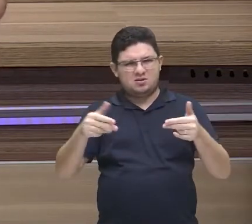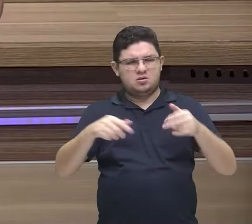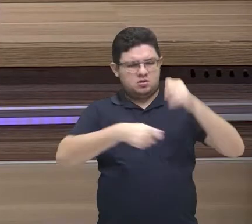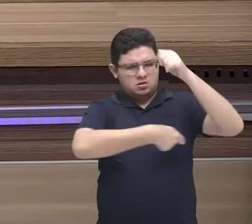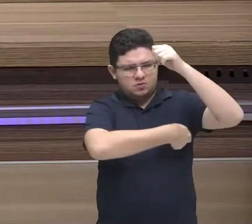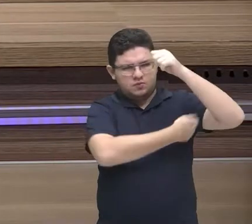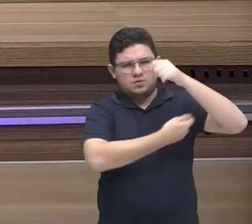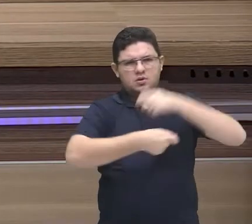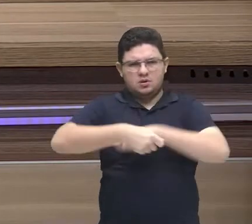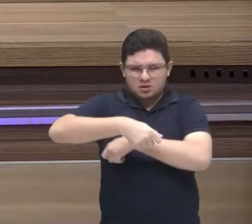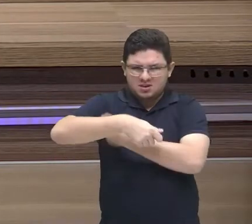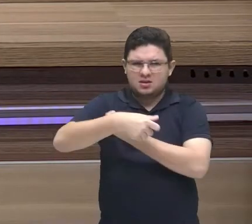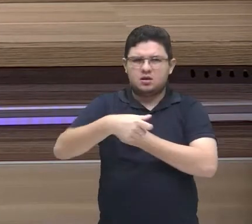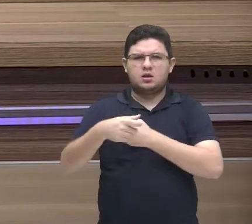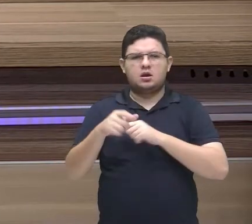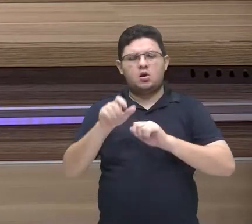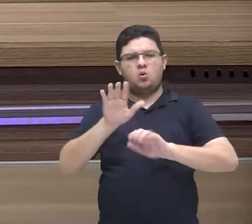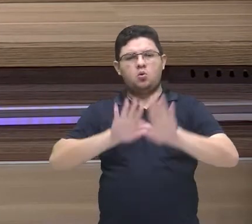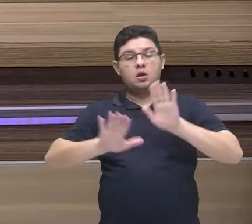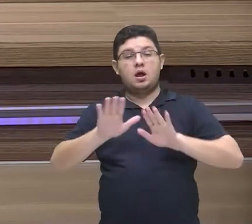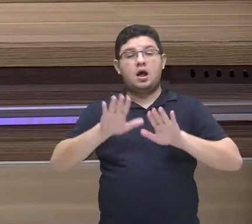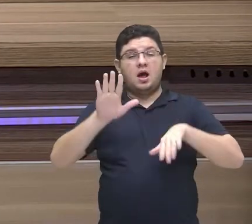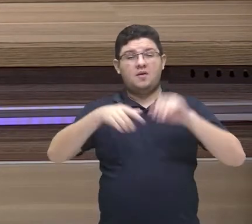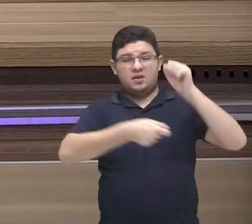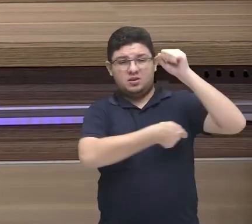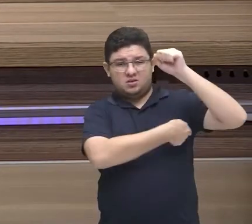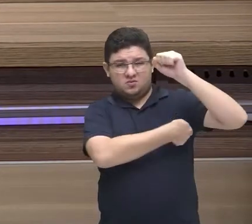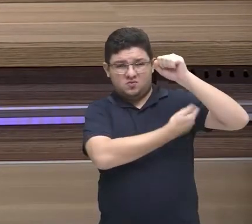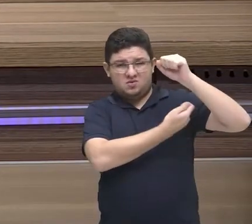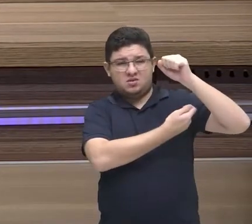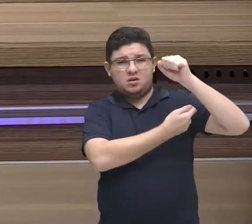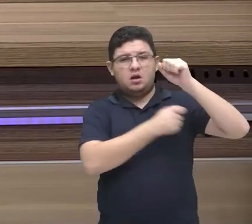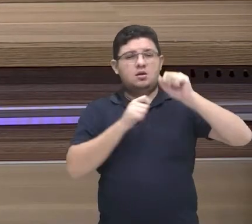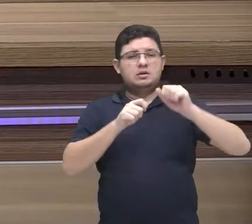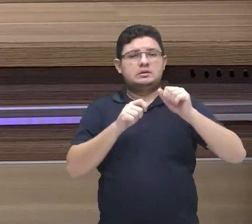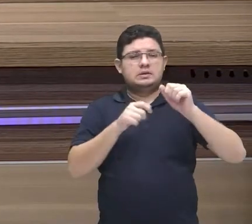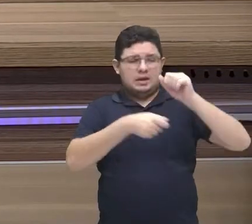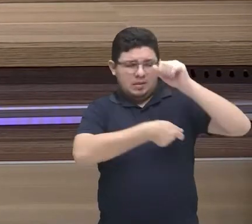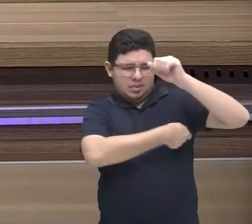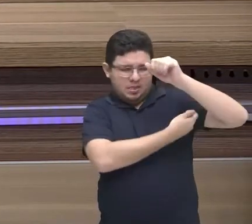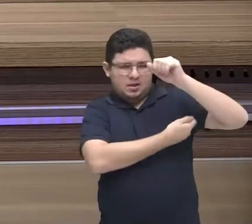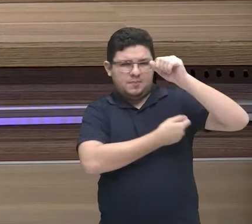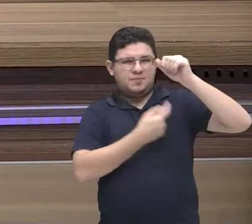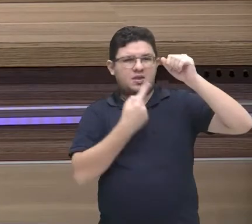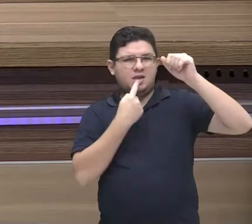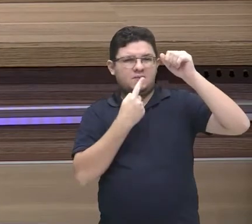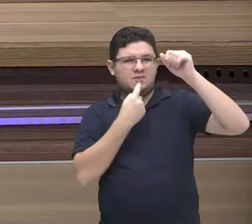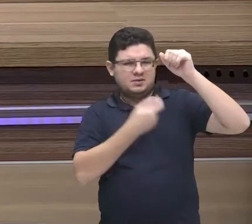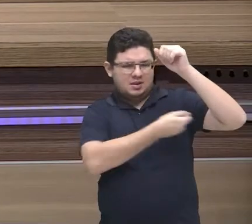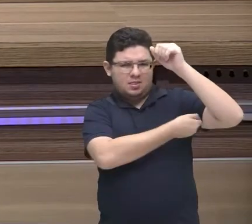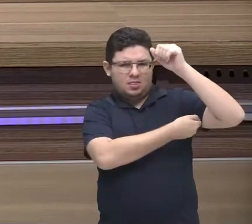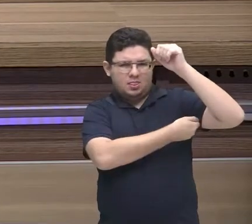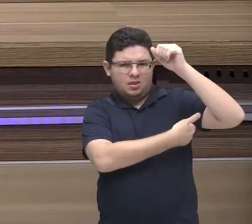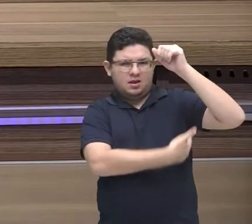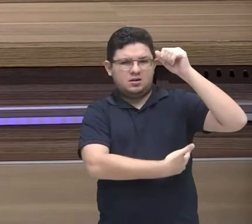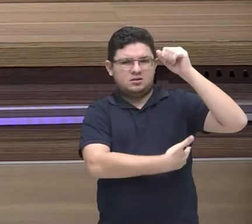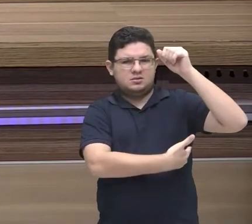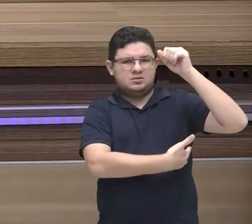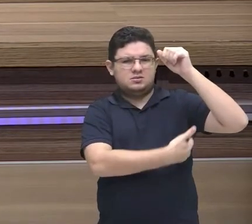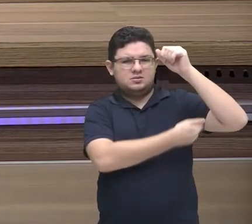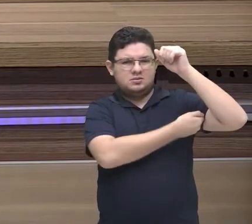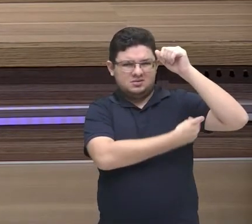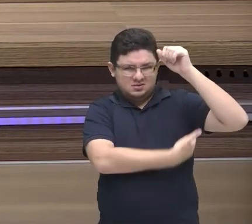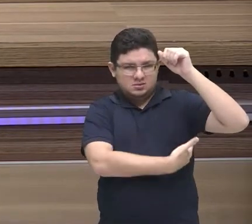nas axilas. E isso, às vezes, fere, porque não é um cuidado na depilação da axila, né, é